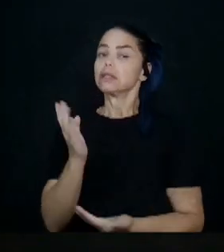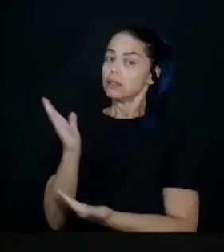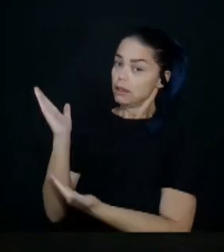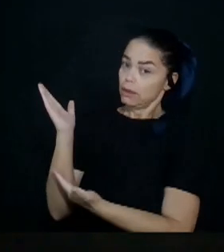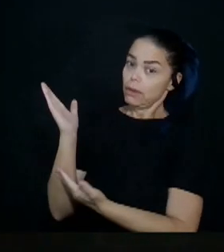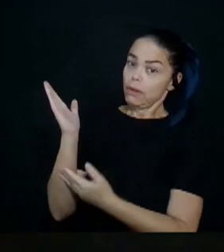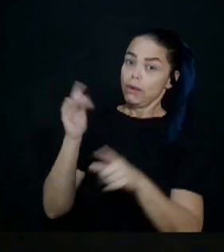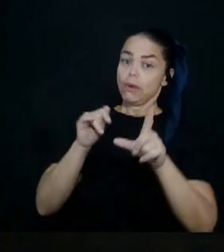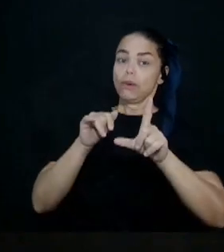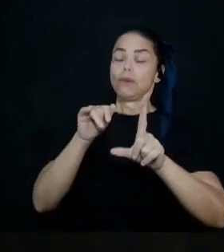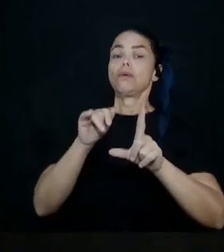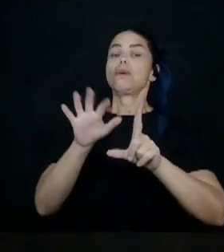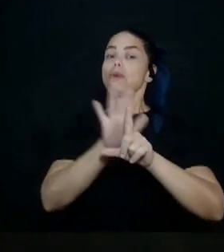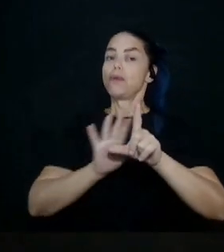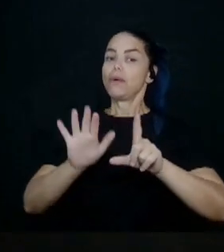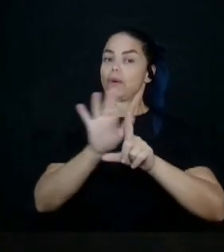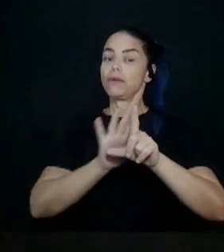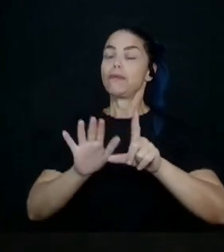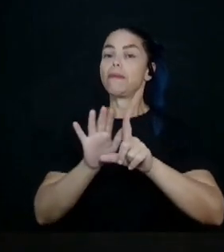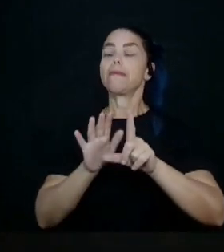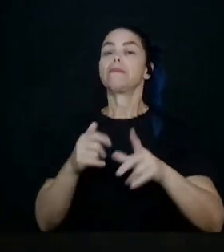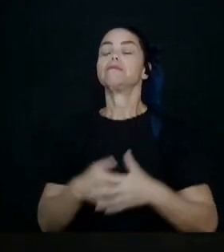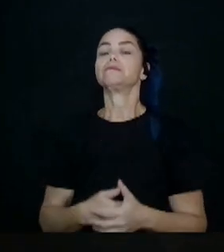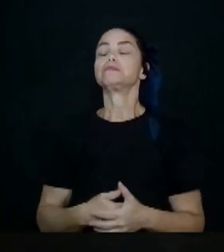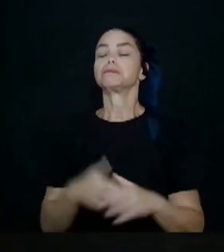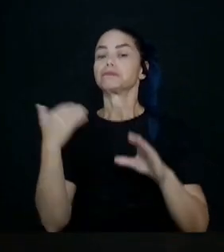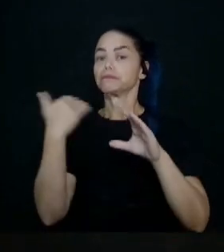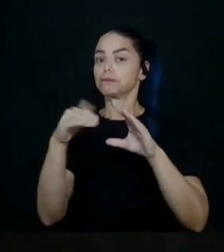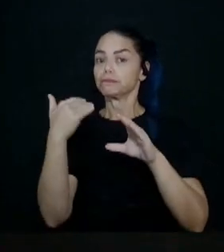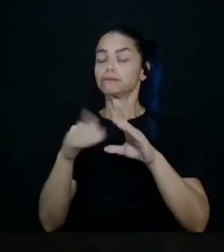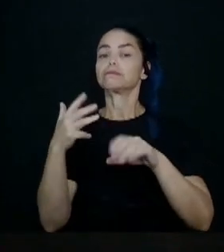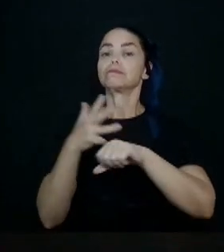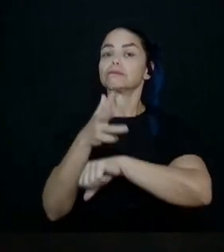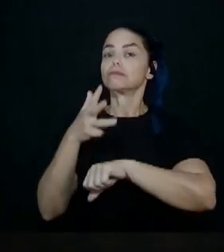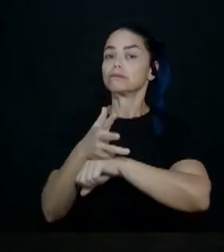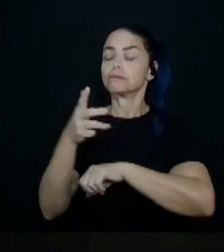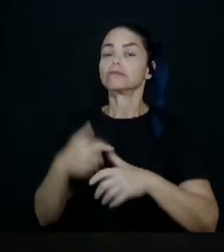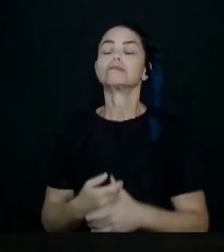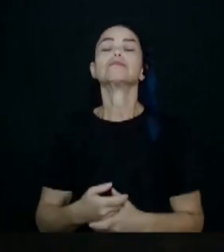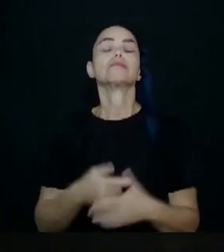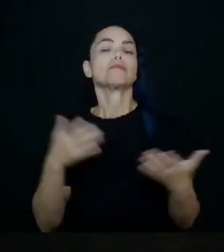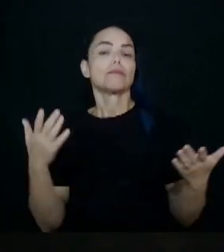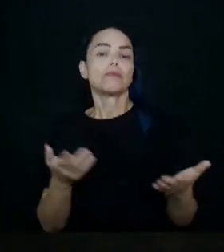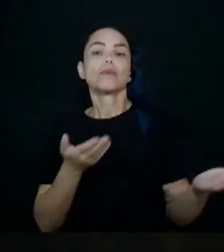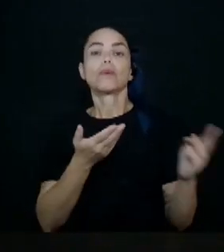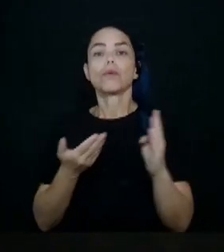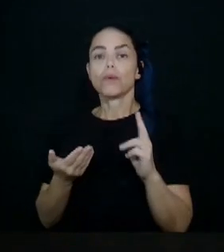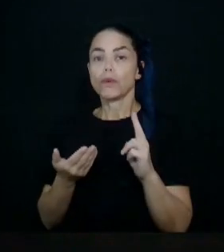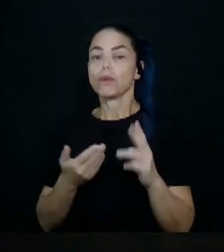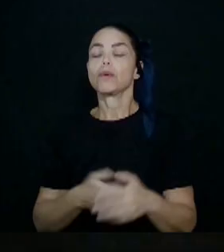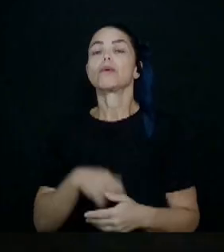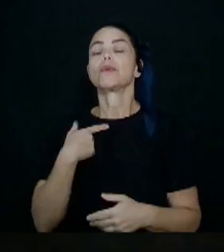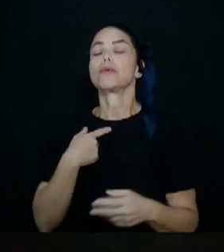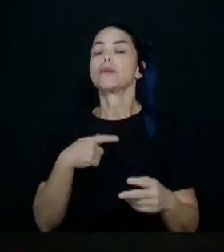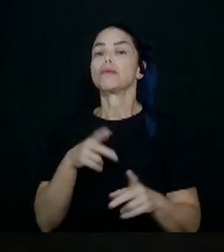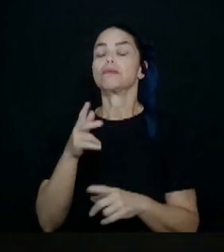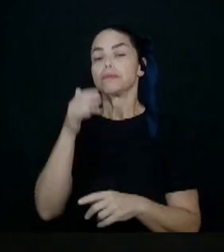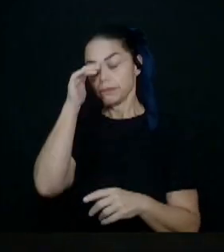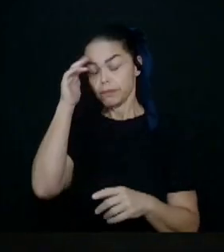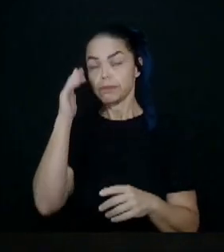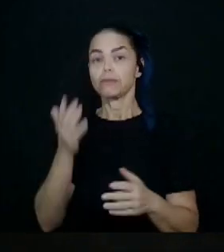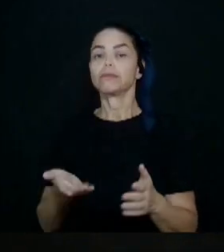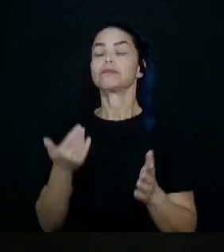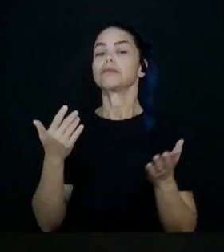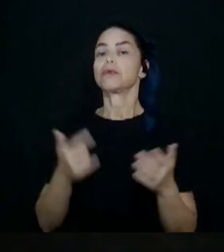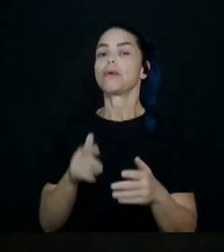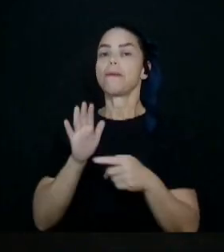19978293776. Enquanto você manda a sua mensagem, a gente atualiza algumas notícias, os nossos convidados já estão aqui no estúdio, daqui a pouquinho vamos apresentá-los pra gente